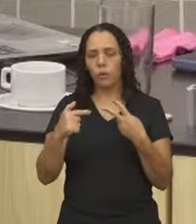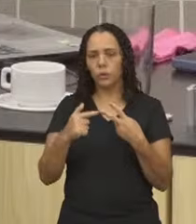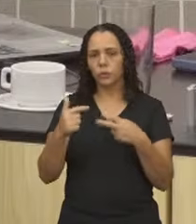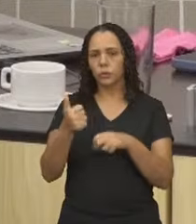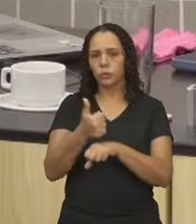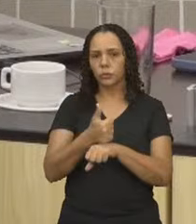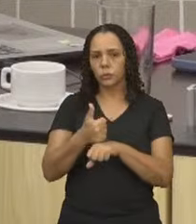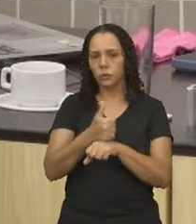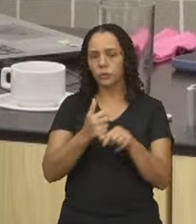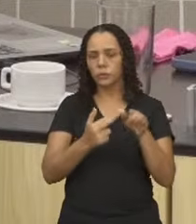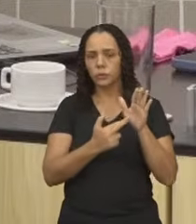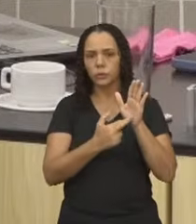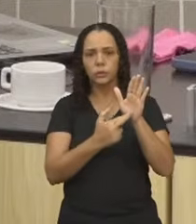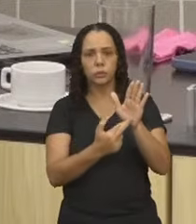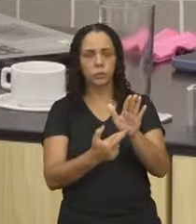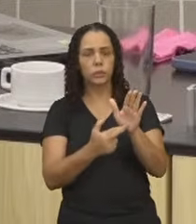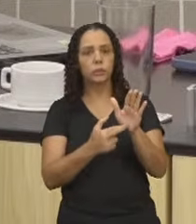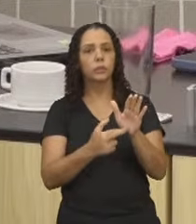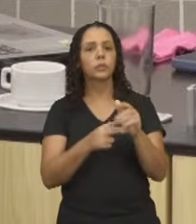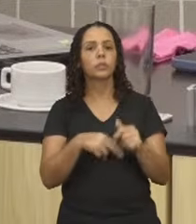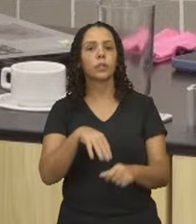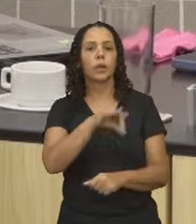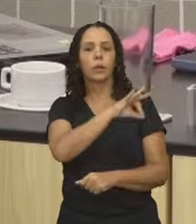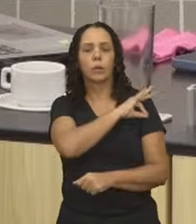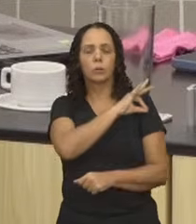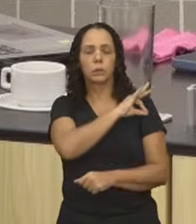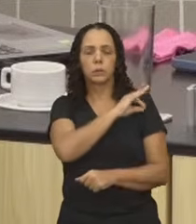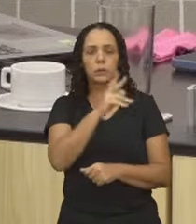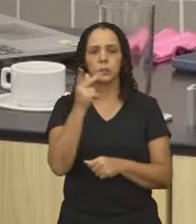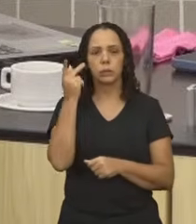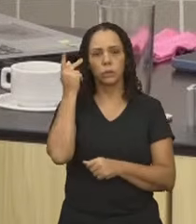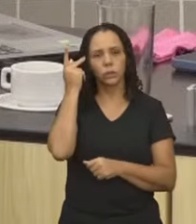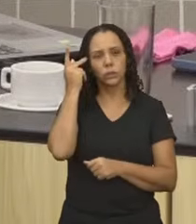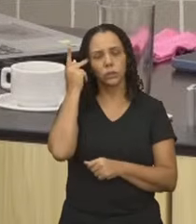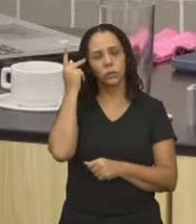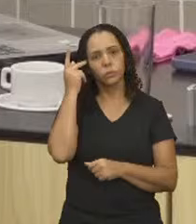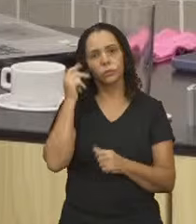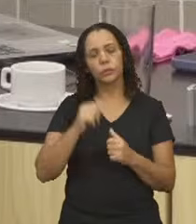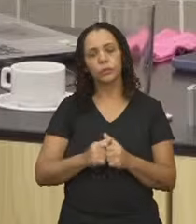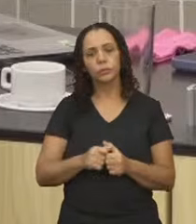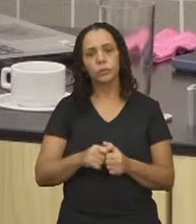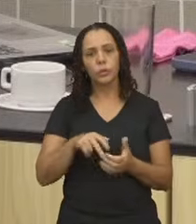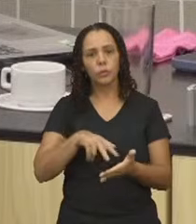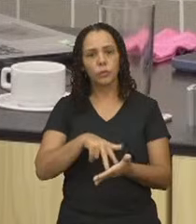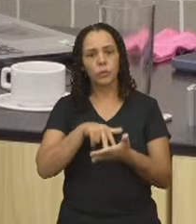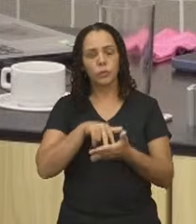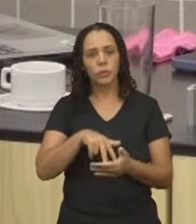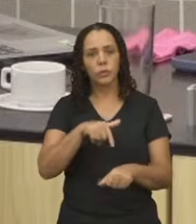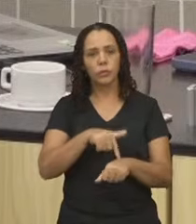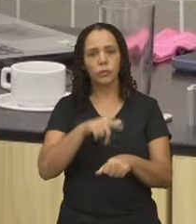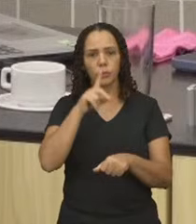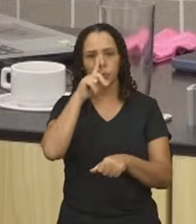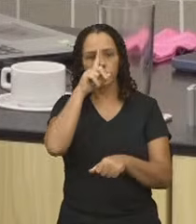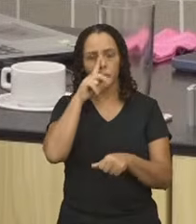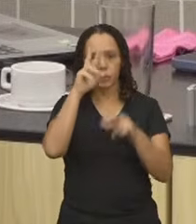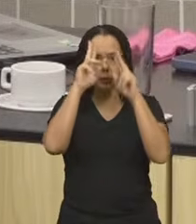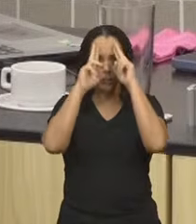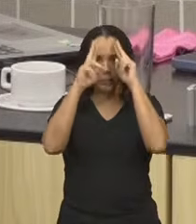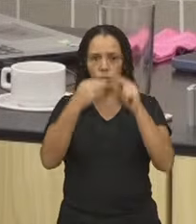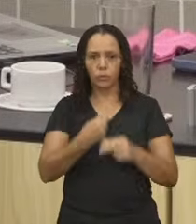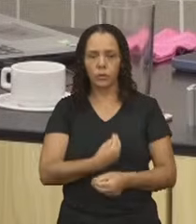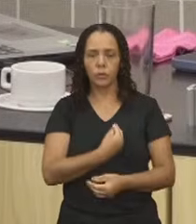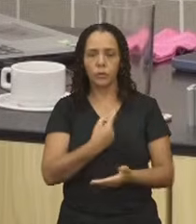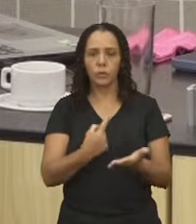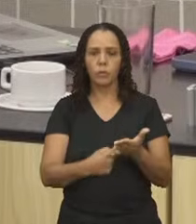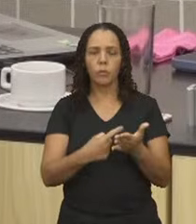Leite representam o espírito da Polícia Militar Paulista, firmeza diante do perigo, respeito à vida e compromisso